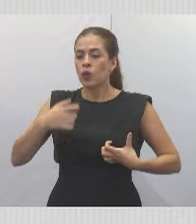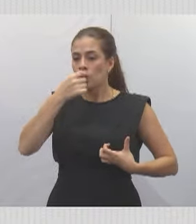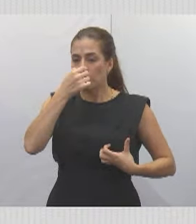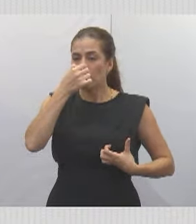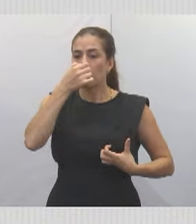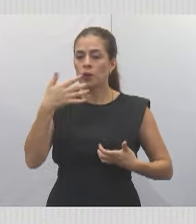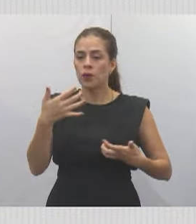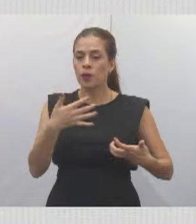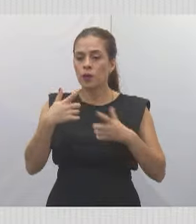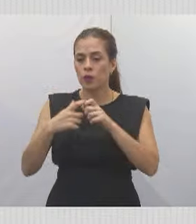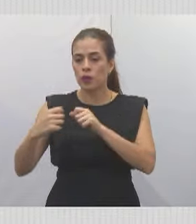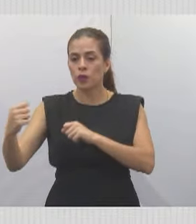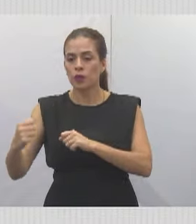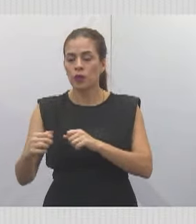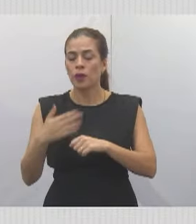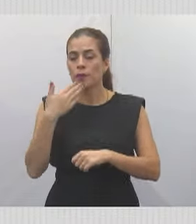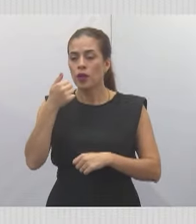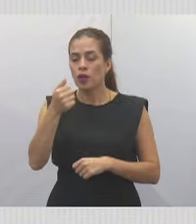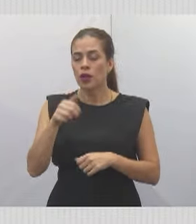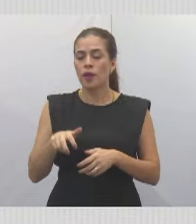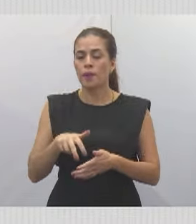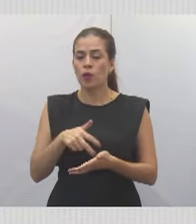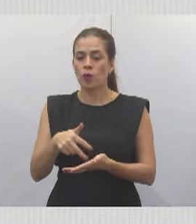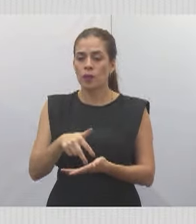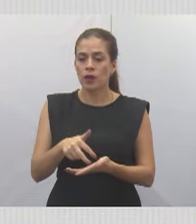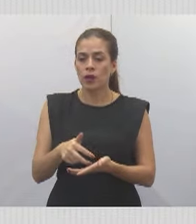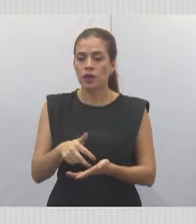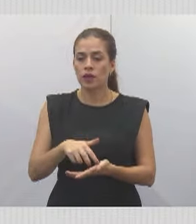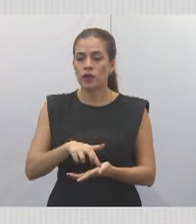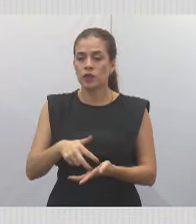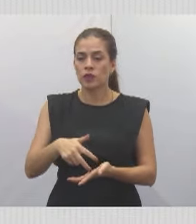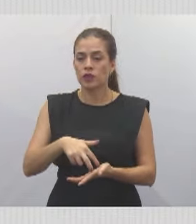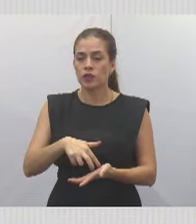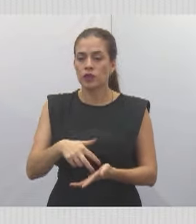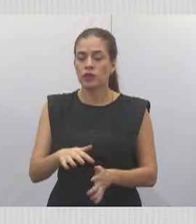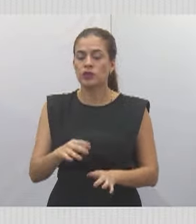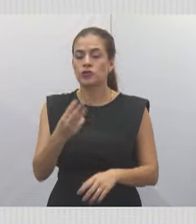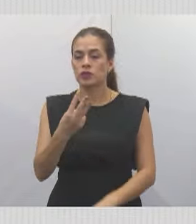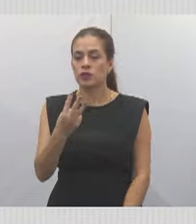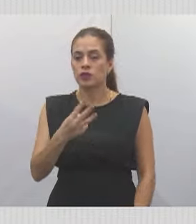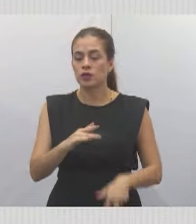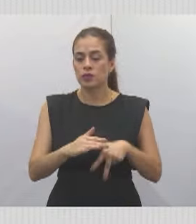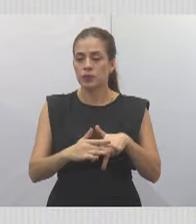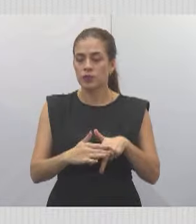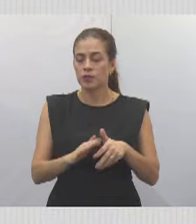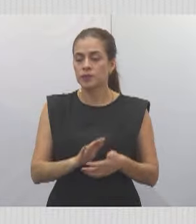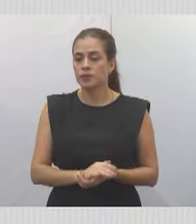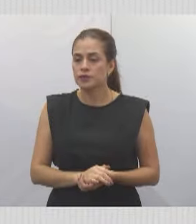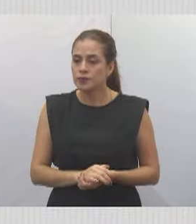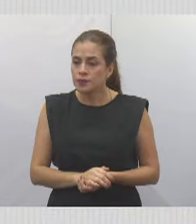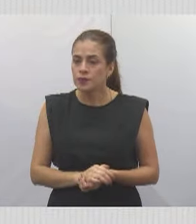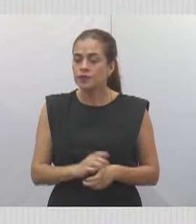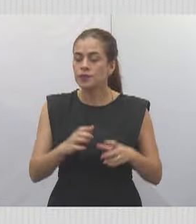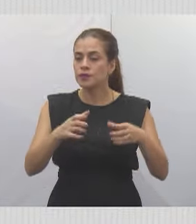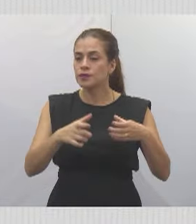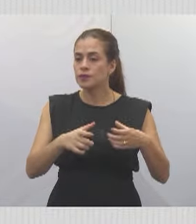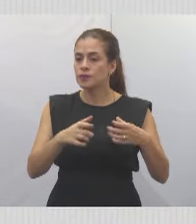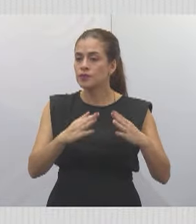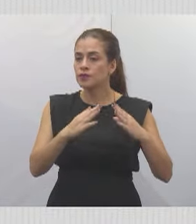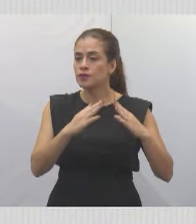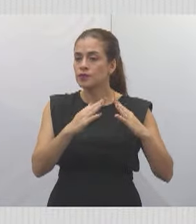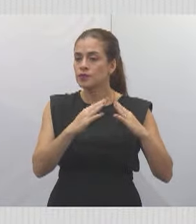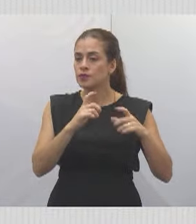melhora na mobilidade, 3 pacientes. Dados do consultório na rua. Também demanda flutuante, por se tratar de população em situação